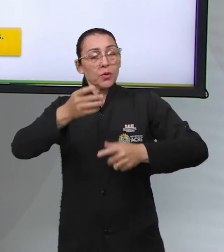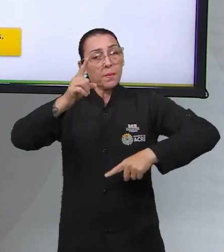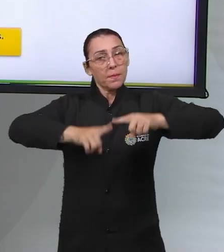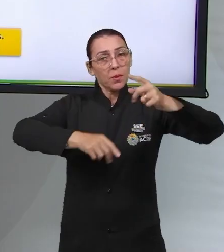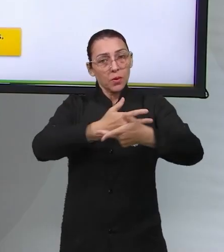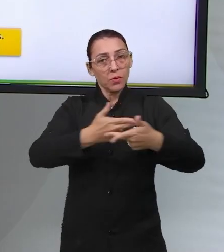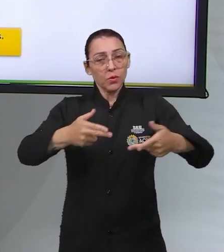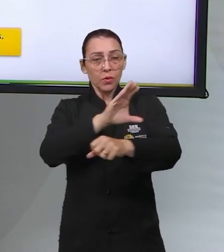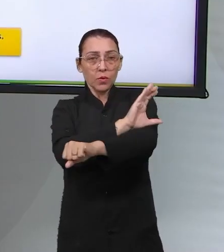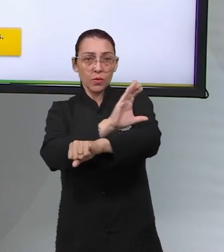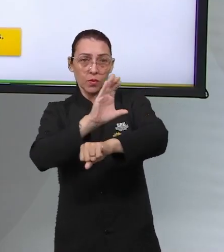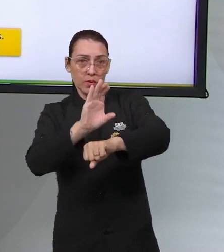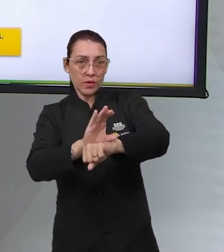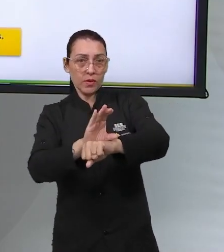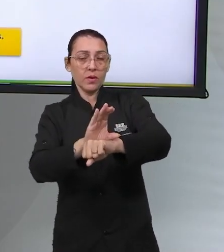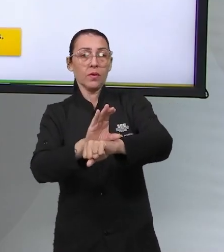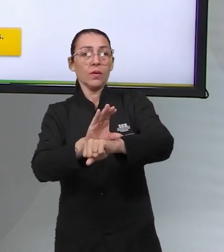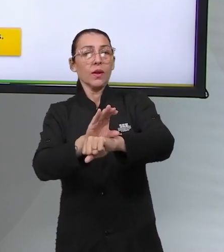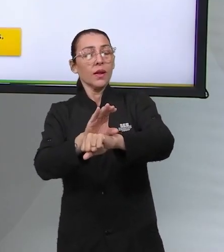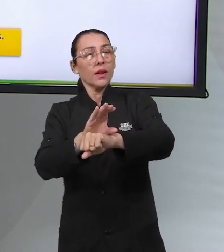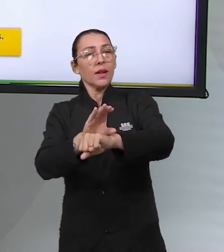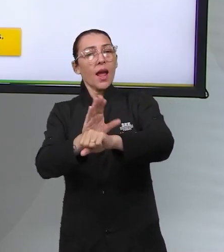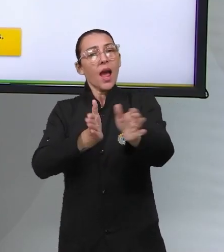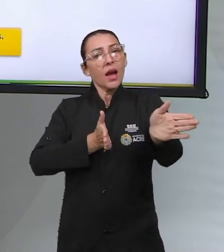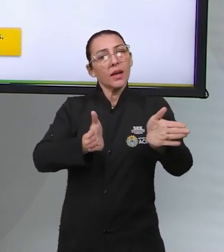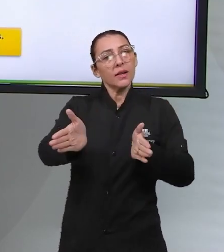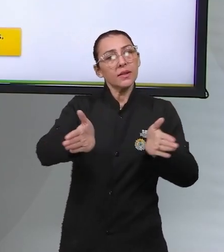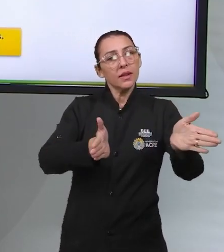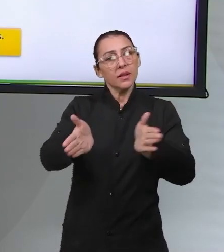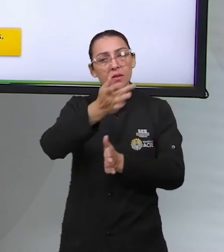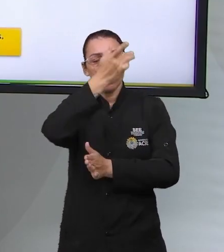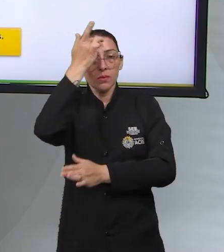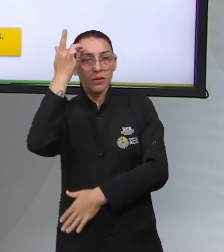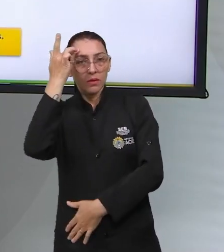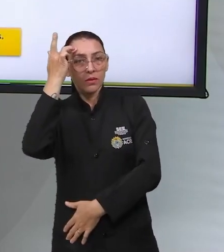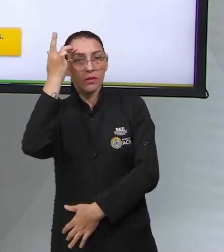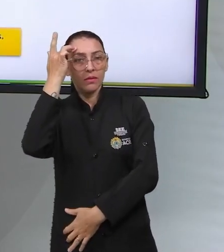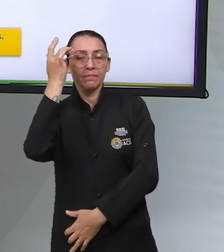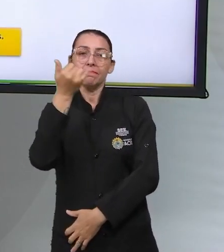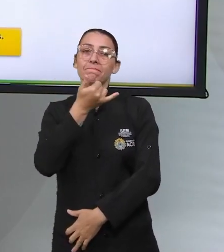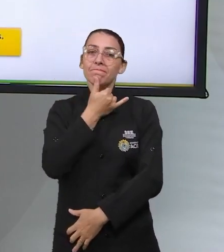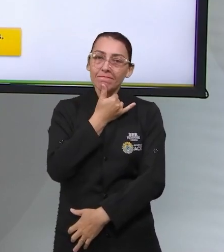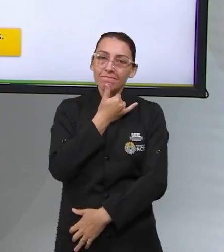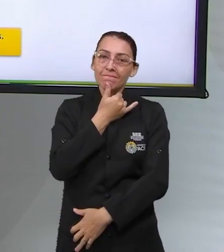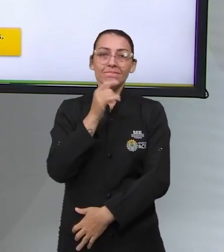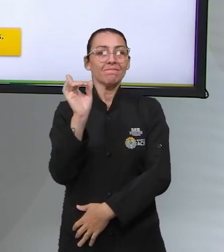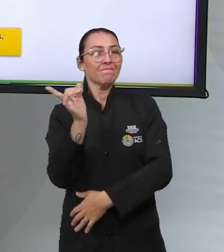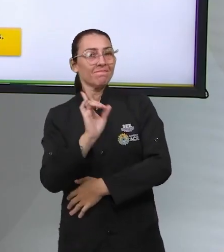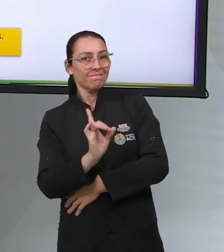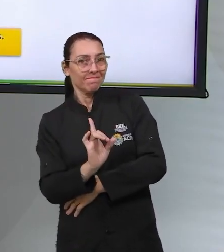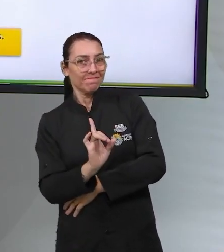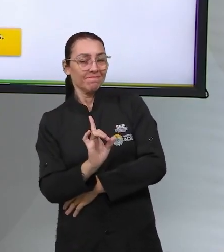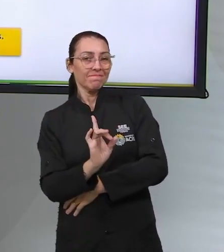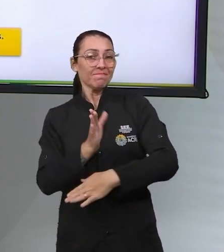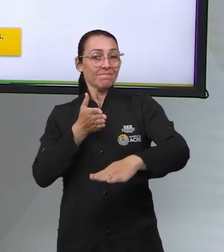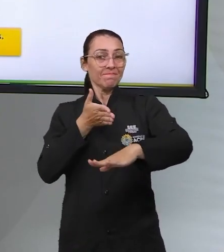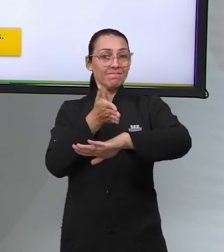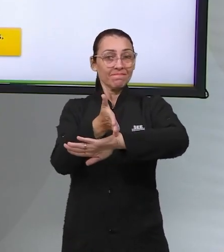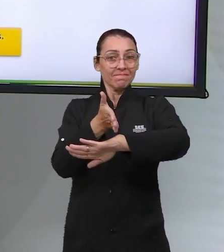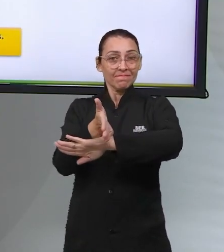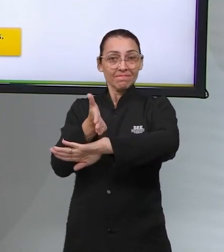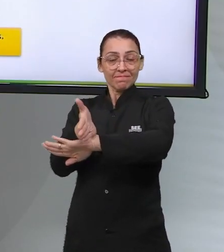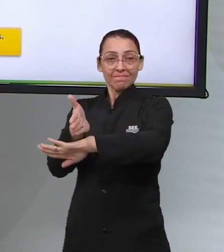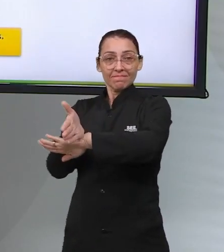produto cultural que ele é acessível a todas as pessoas? Infelizmente não. O acesso